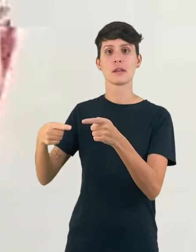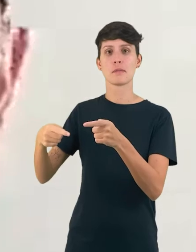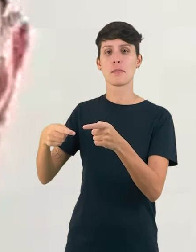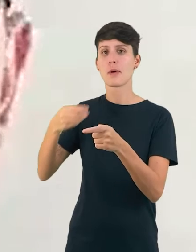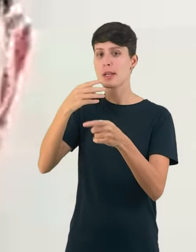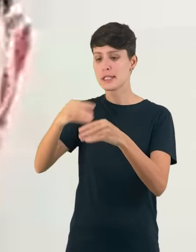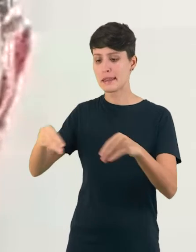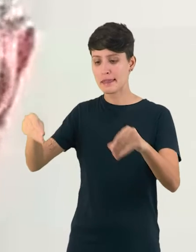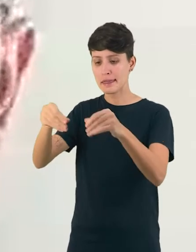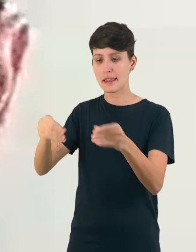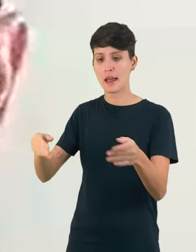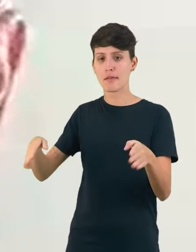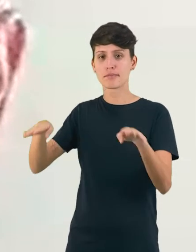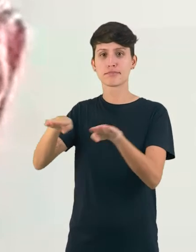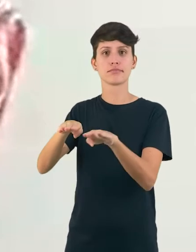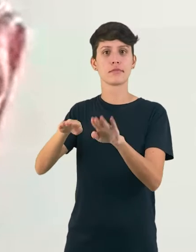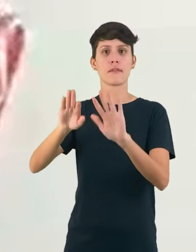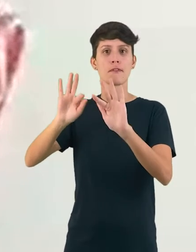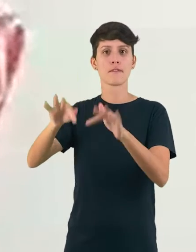com o sepultamento.